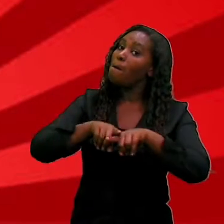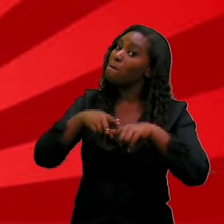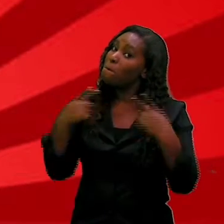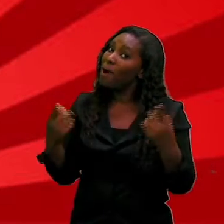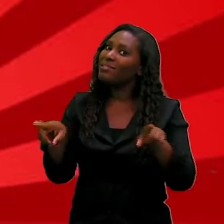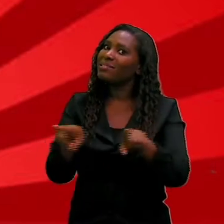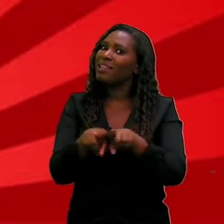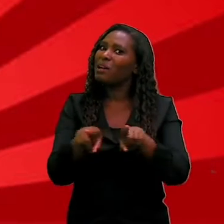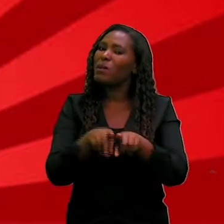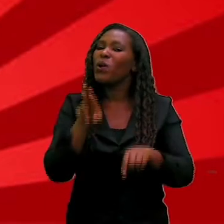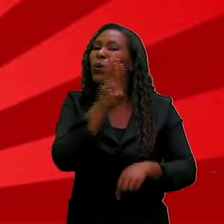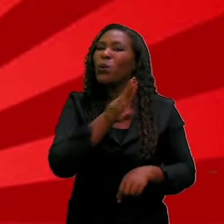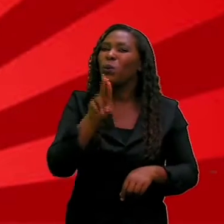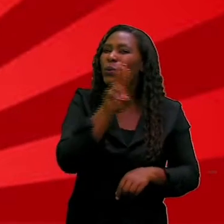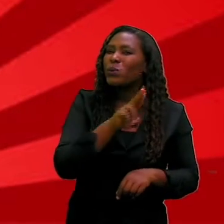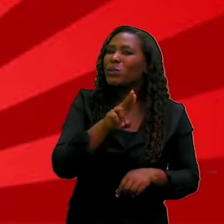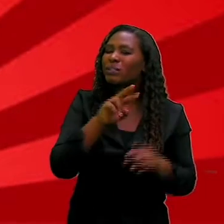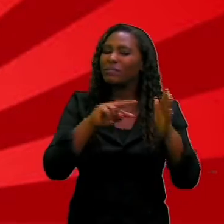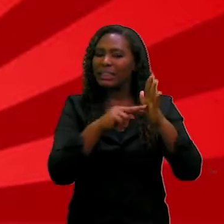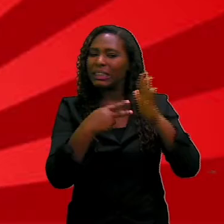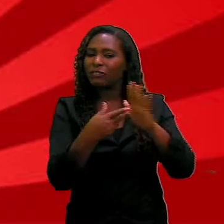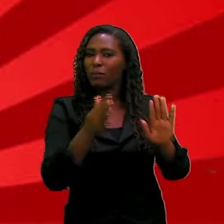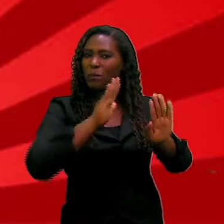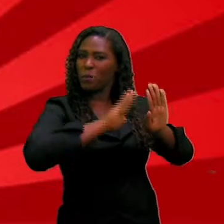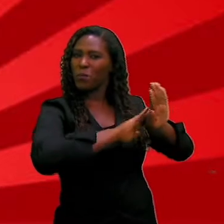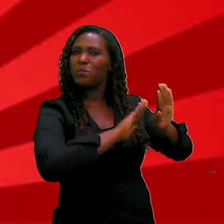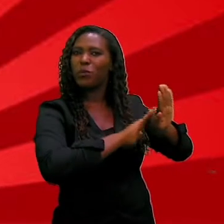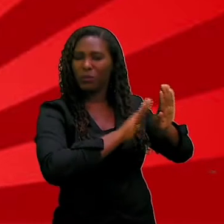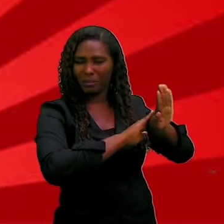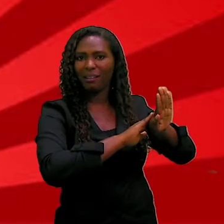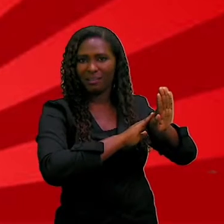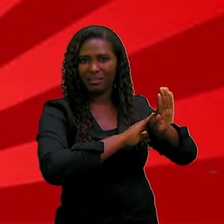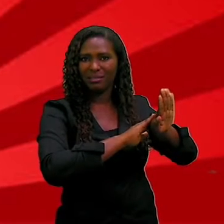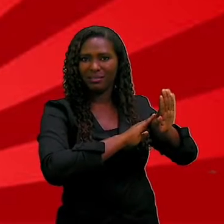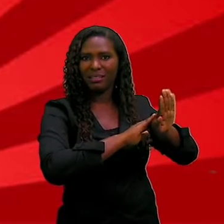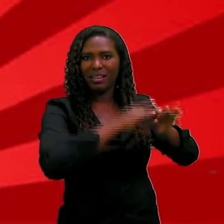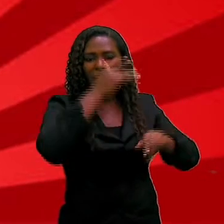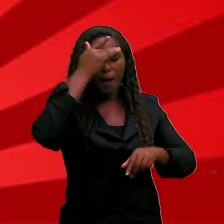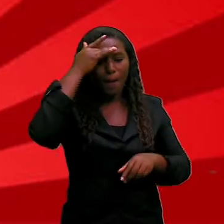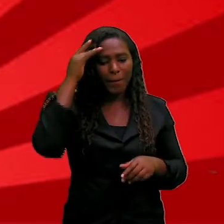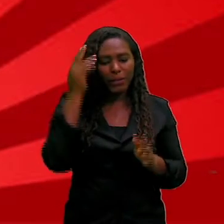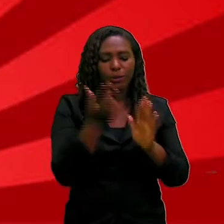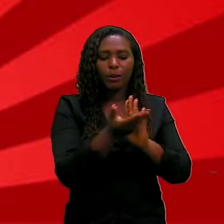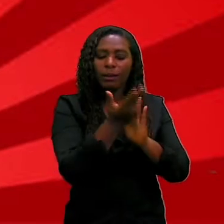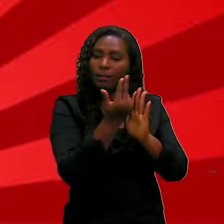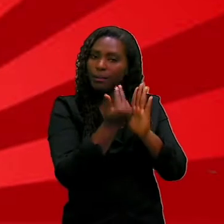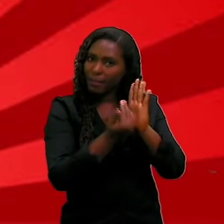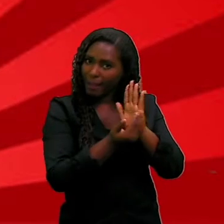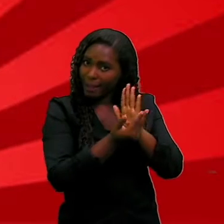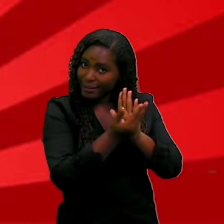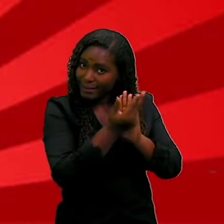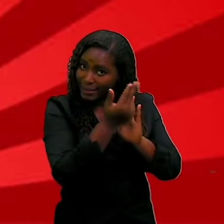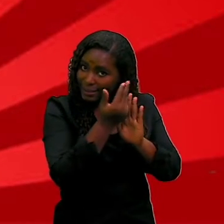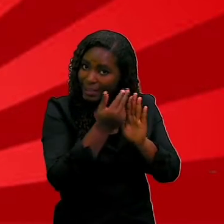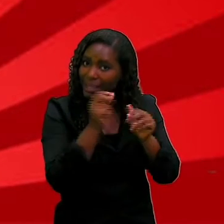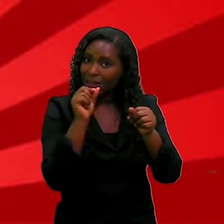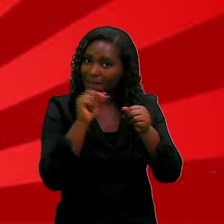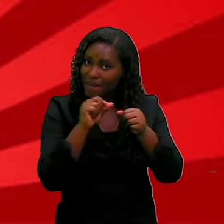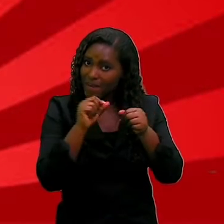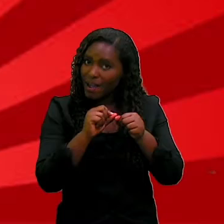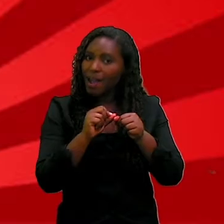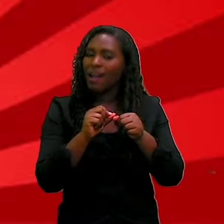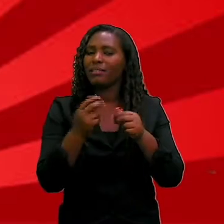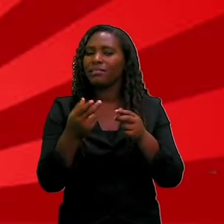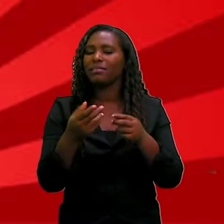torna o discurso dele, né, o texto dele cômico, provocando riso e também aí a